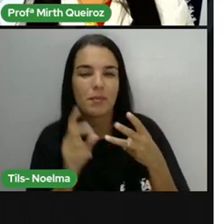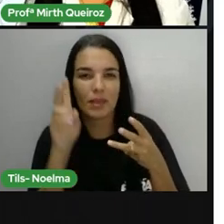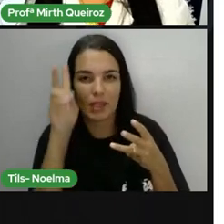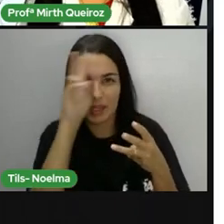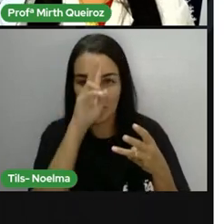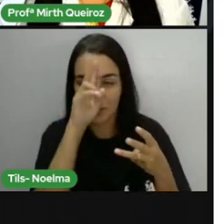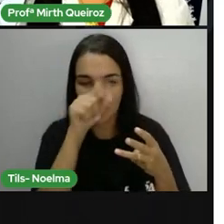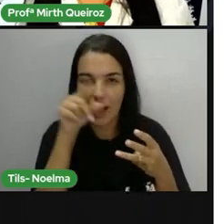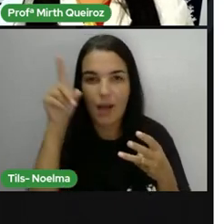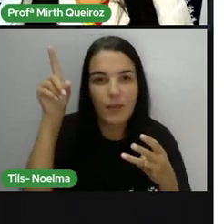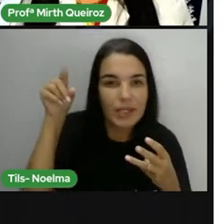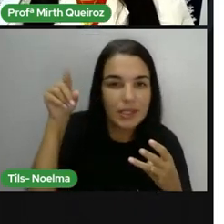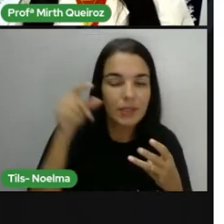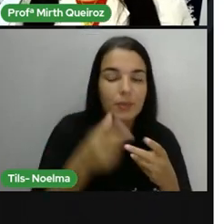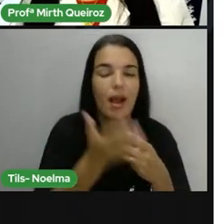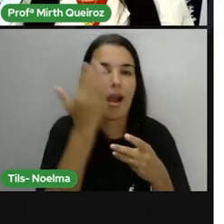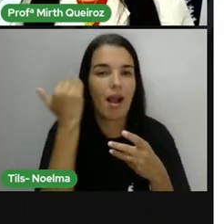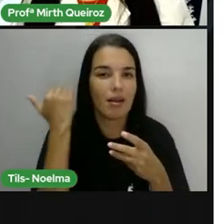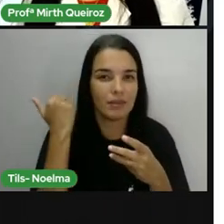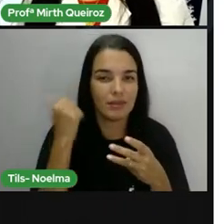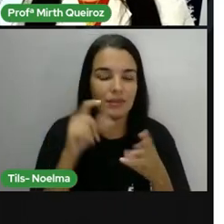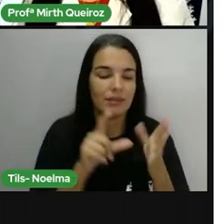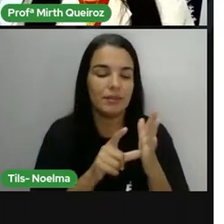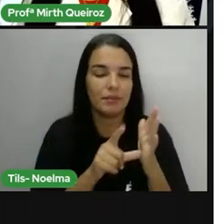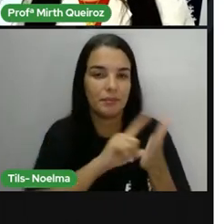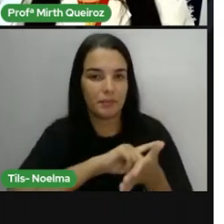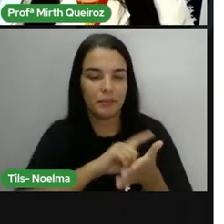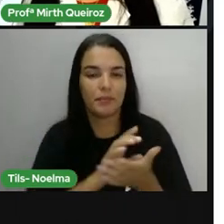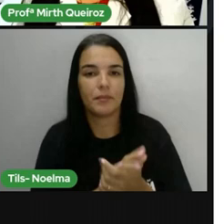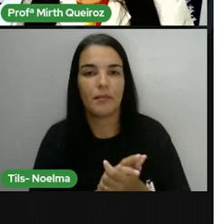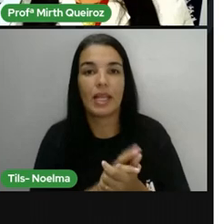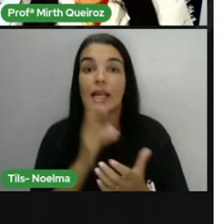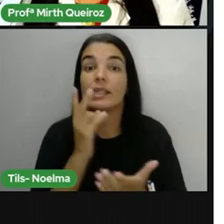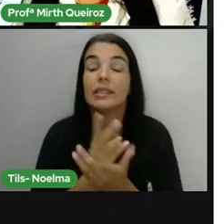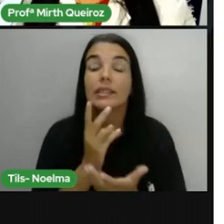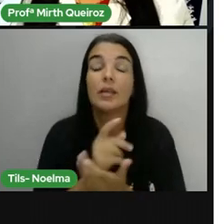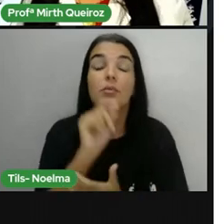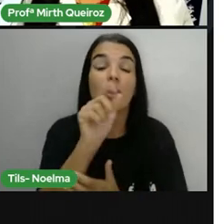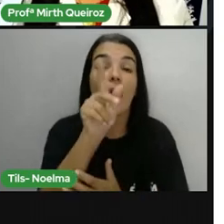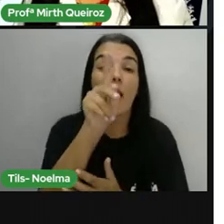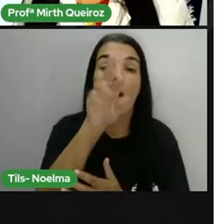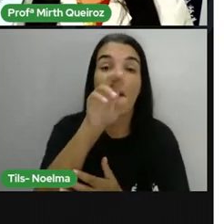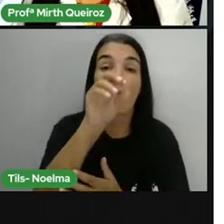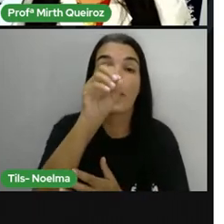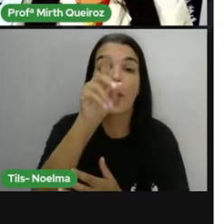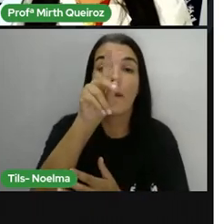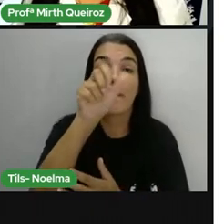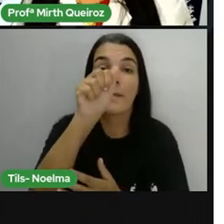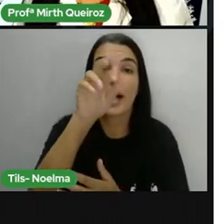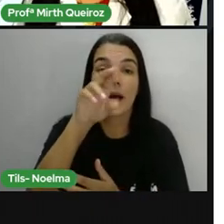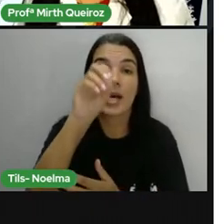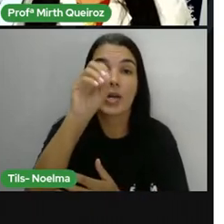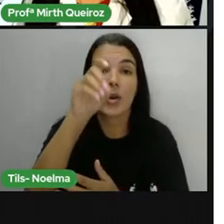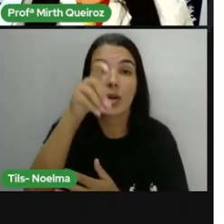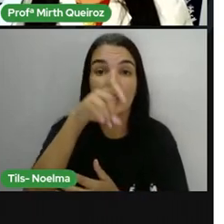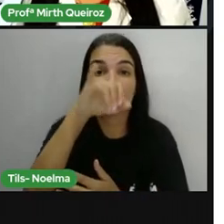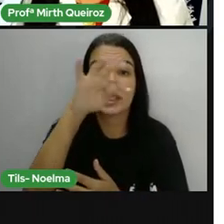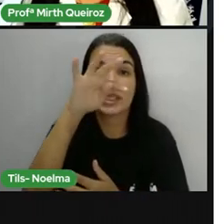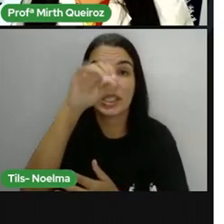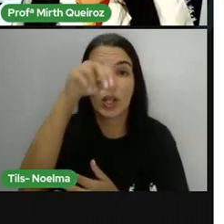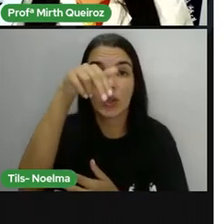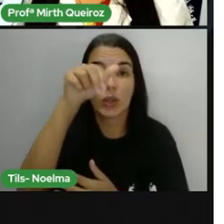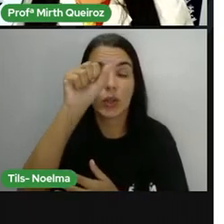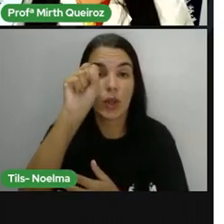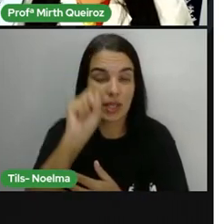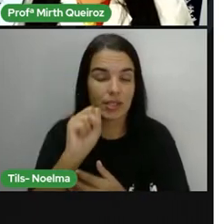vir aí na penúltima sílaba. E proparoxítona sempre serão acentuadas. É regra. Todas as